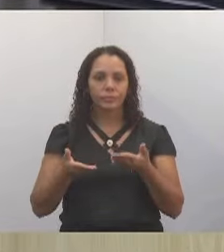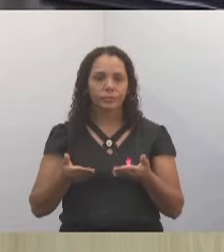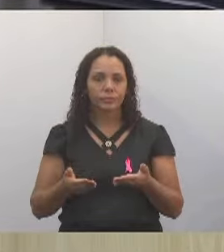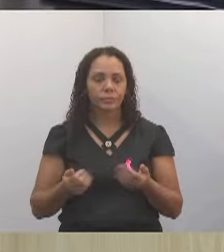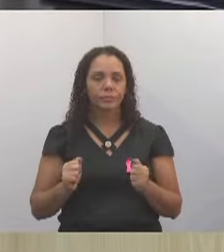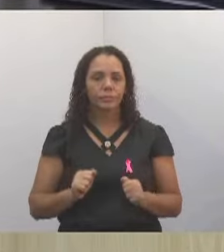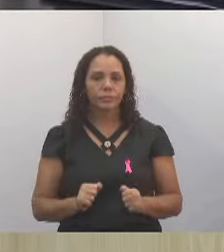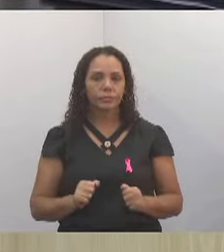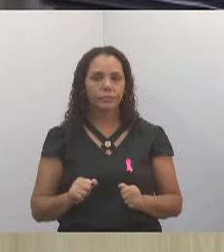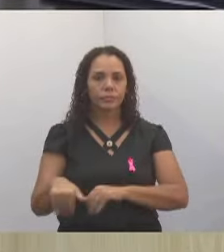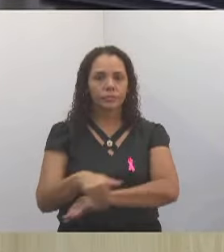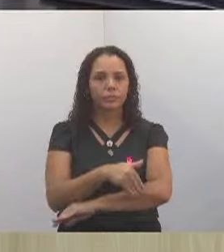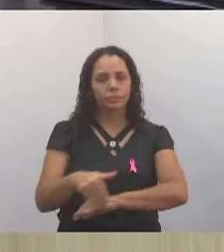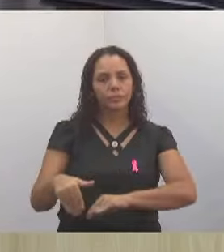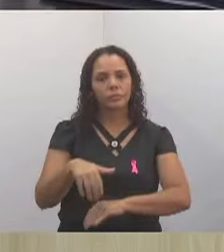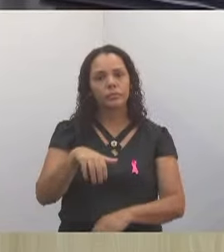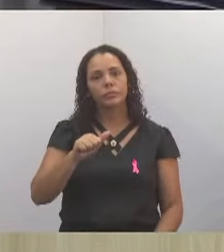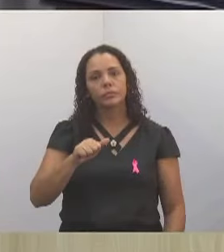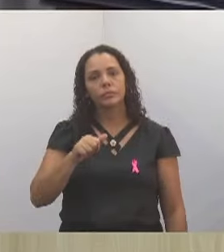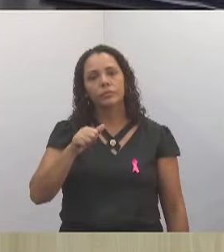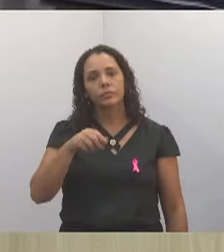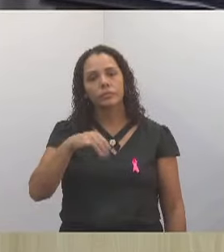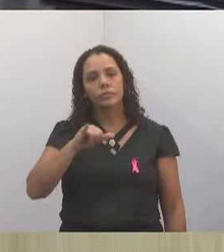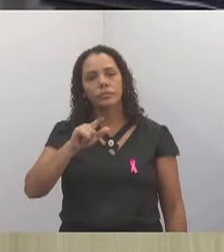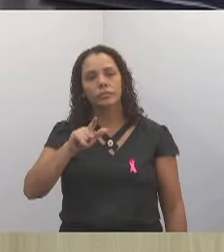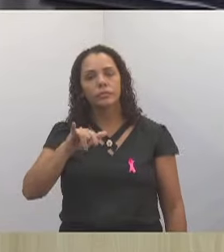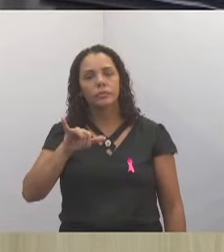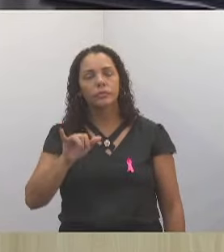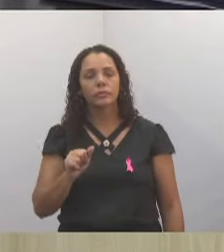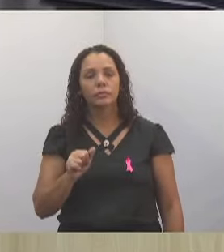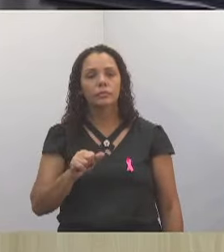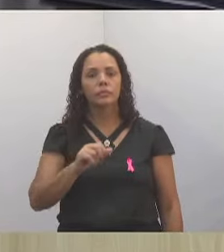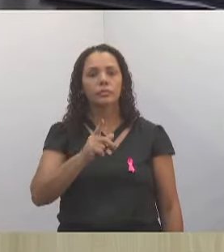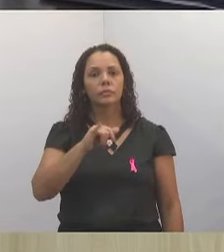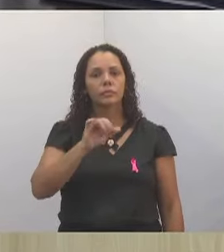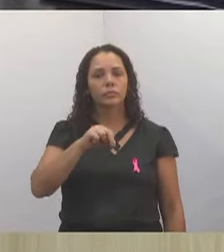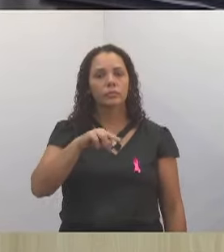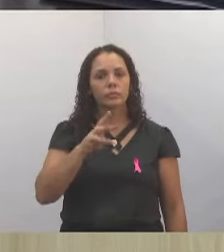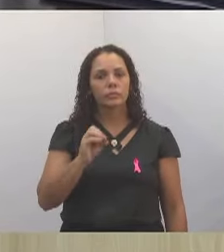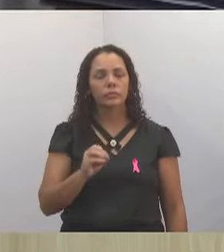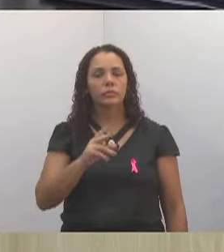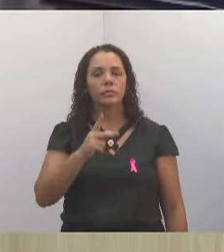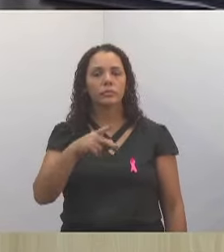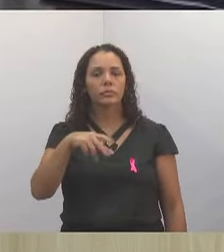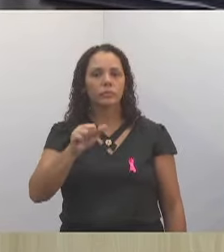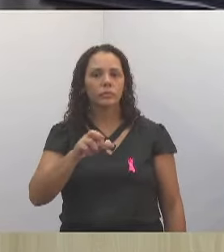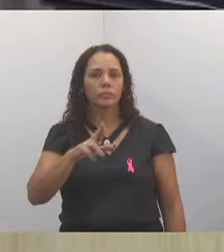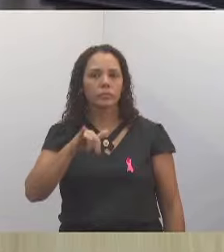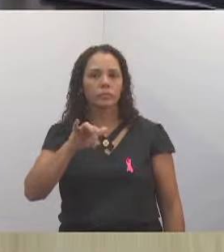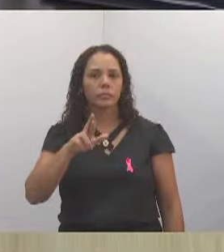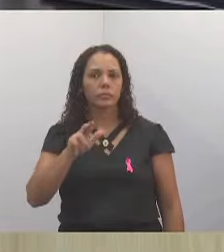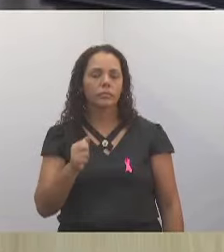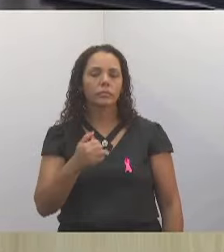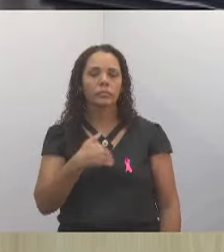deteriorização na rua Abílio Pinto Pereira, em frente ao número 25, no bairro Bandeira Branca